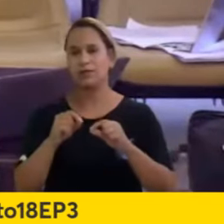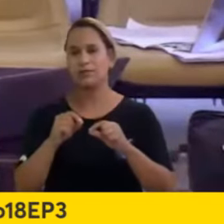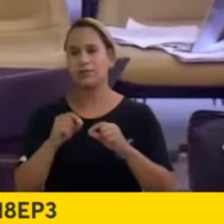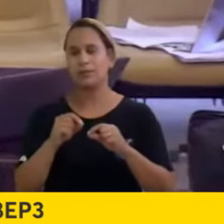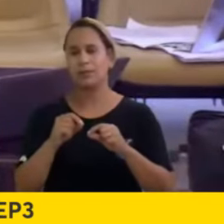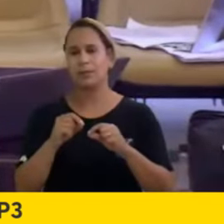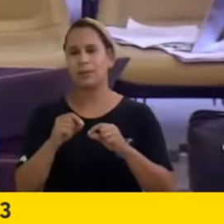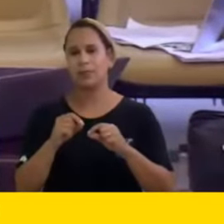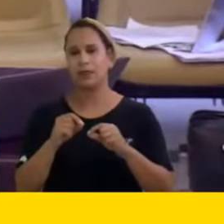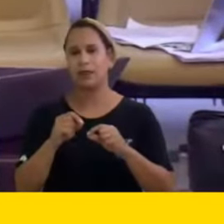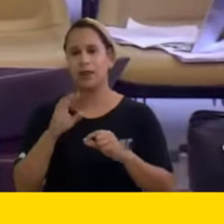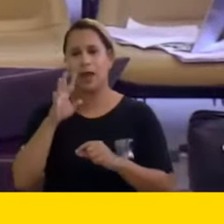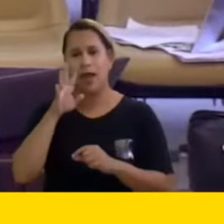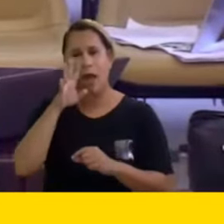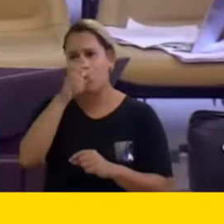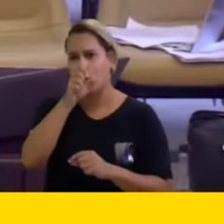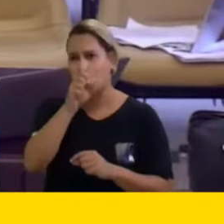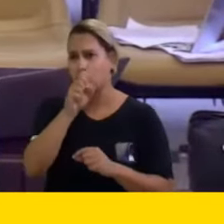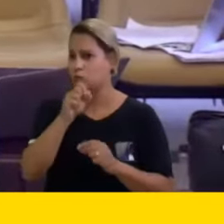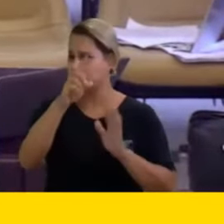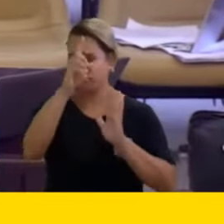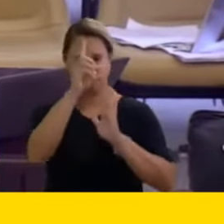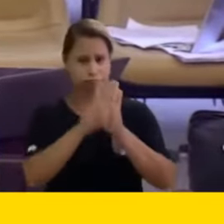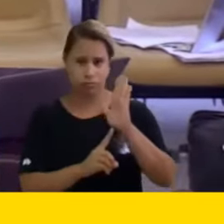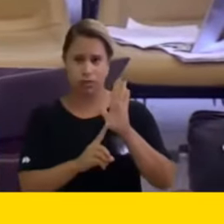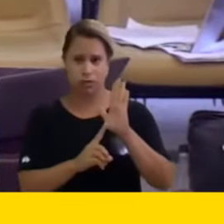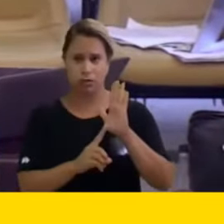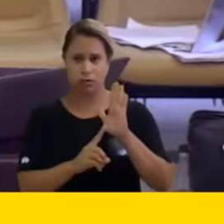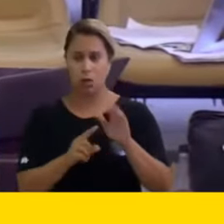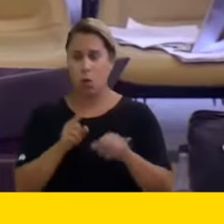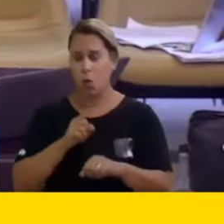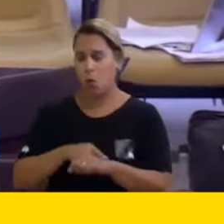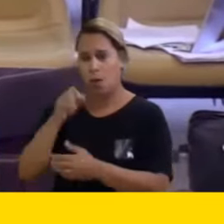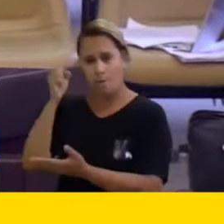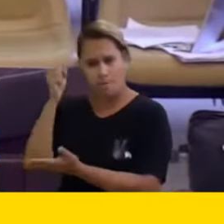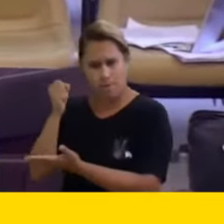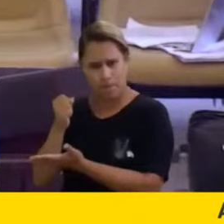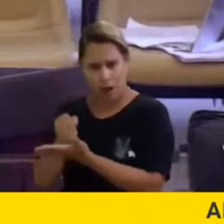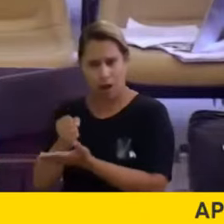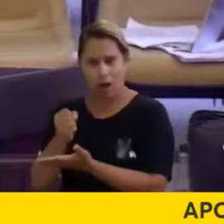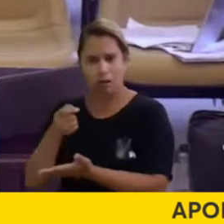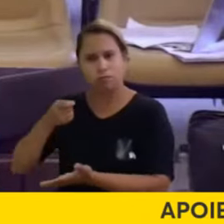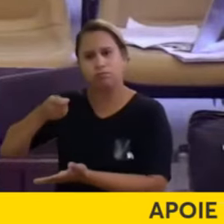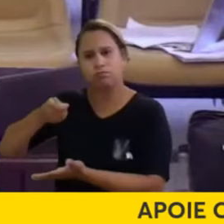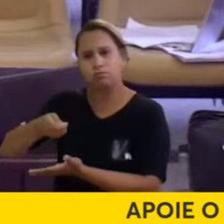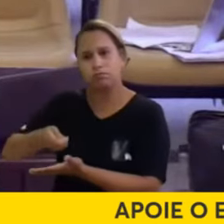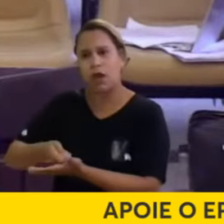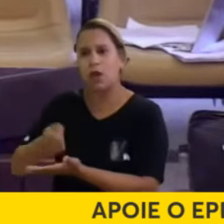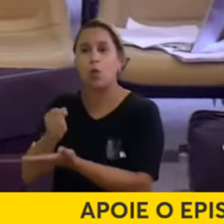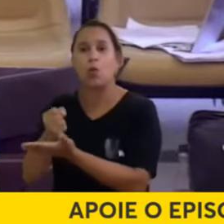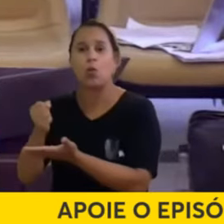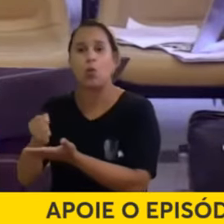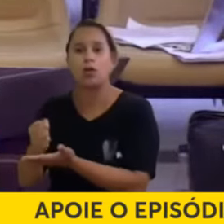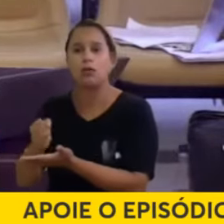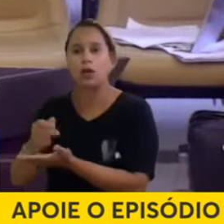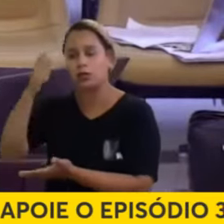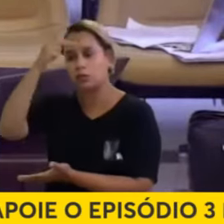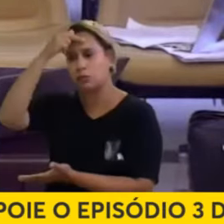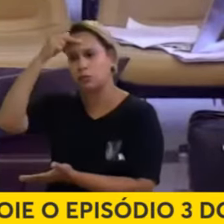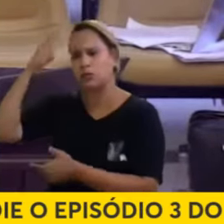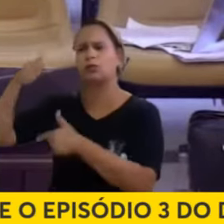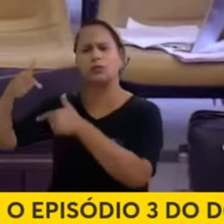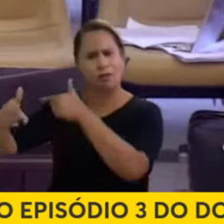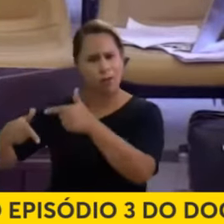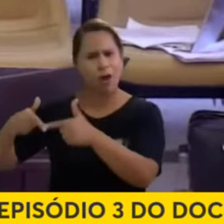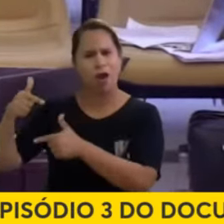direito na hora do podermos pagar os coitados fornecedor que trabalharam para fazer propaganda partidária e não tem nada a ver com